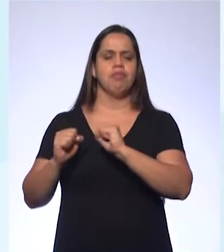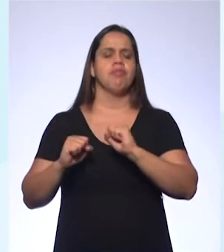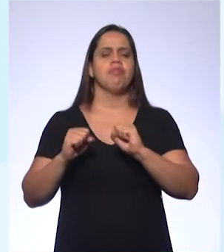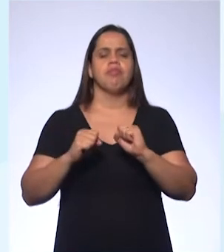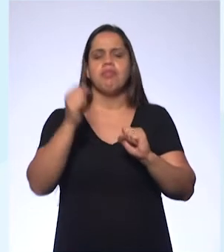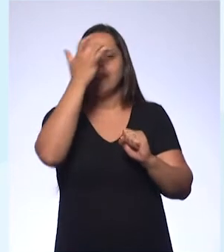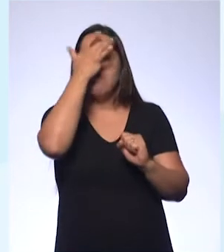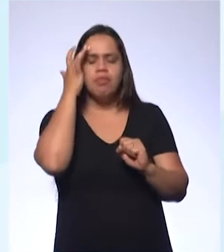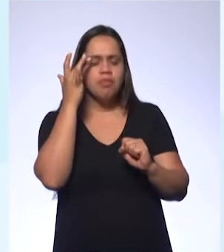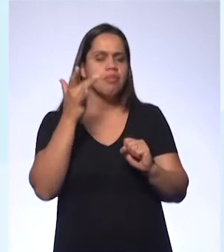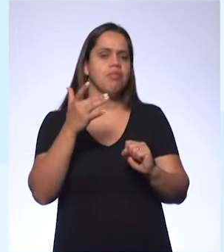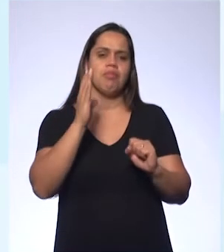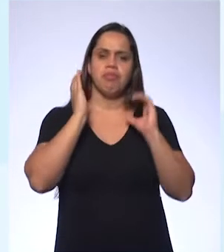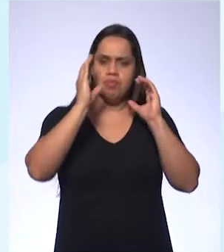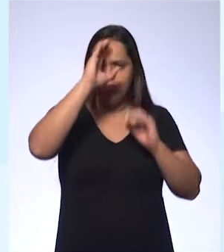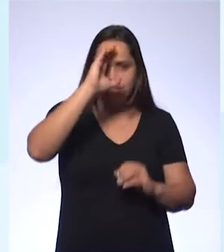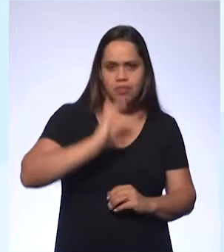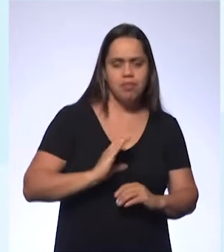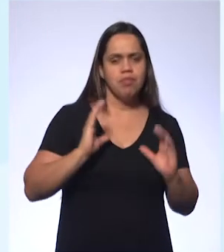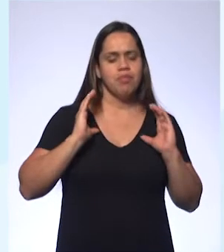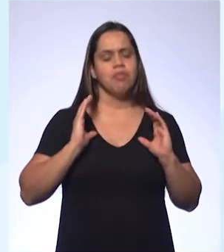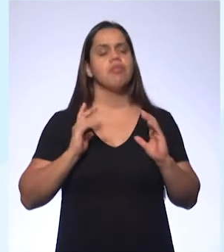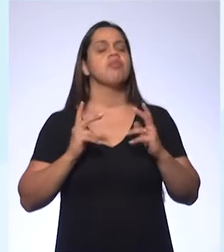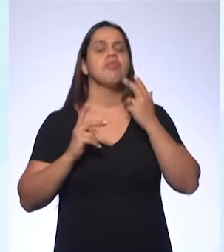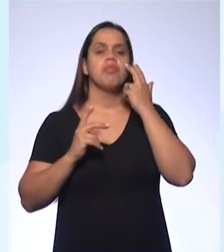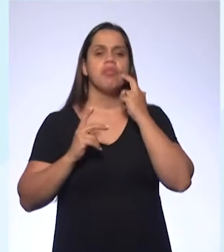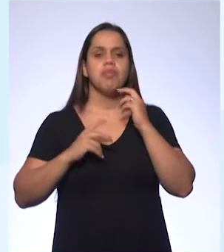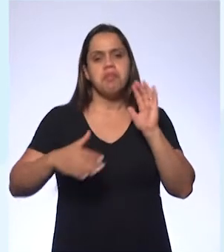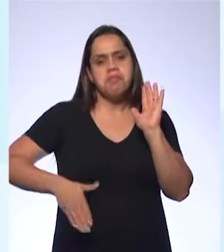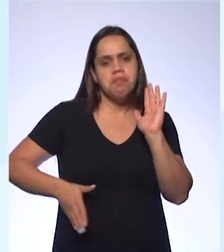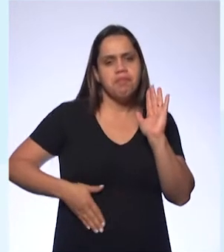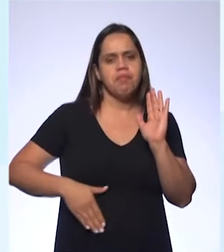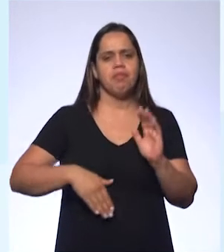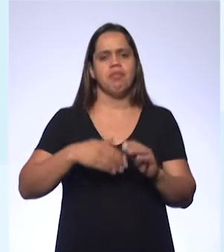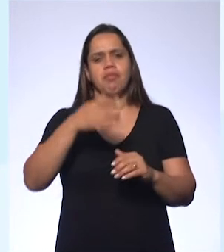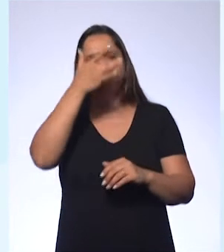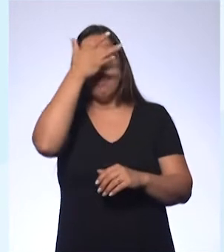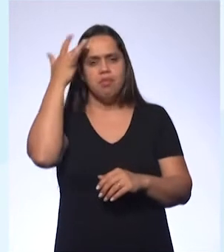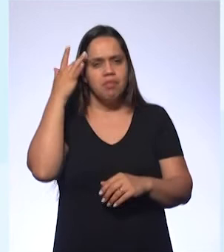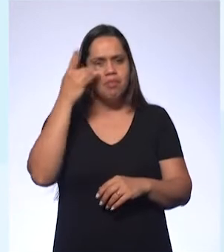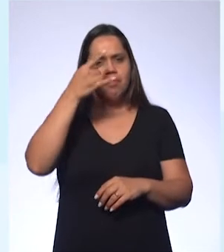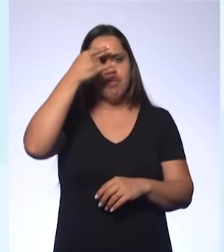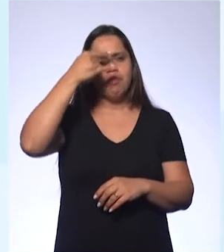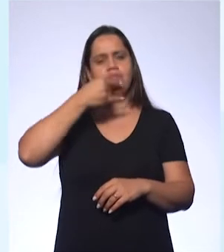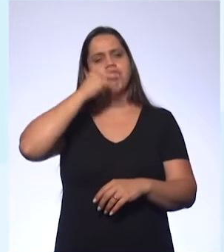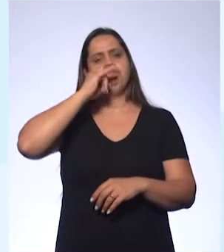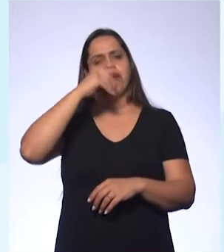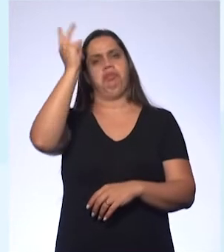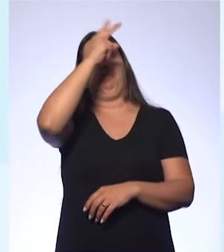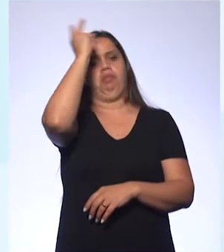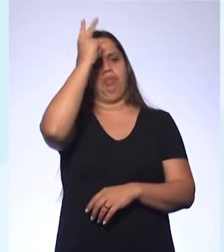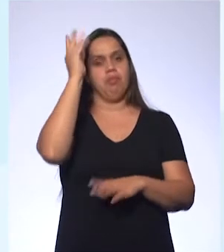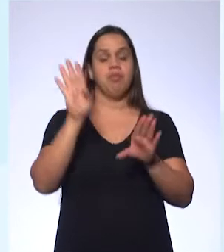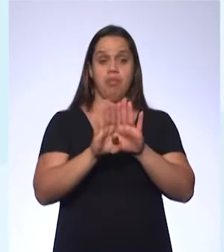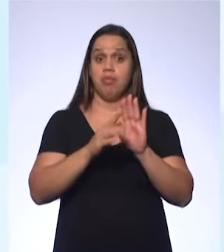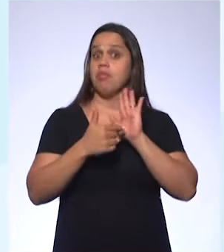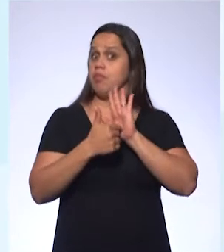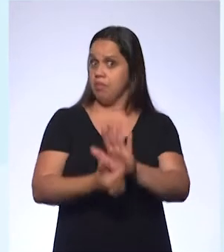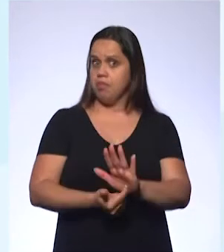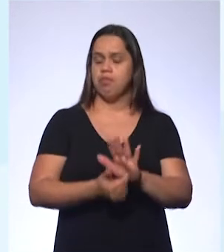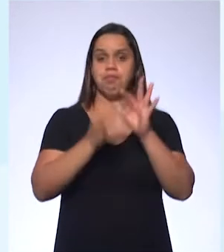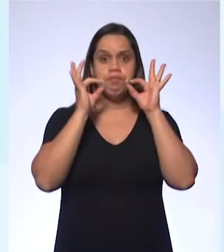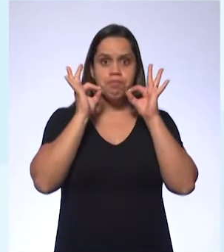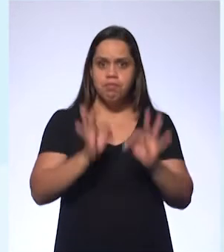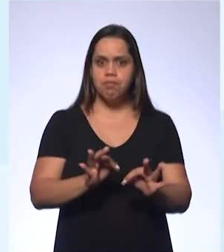malandros, bêbados, né, enfim, toda a escória da sociedade ele mostra de uma maneira bem crua, né, como era a